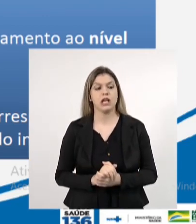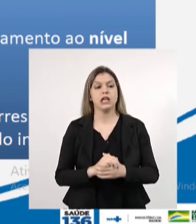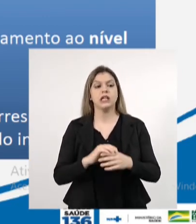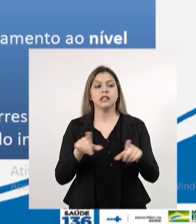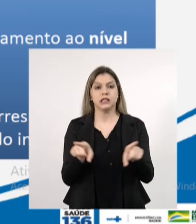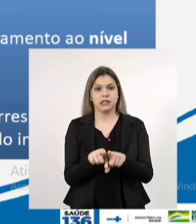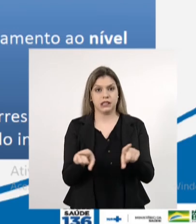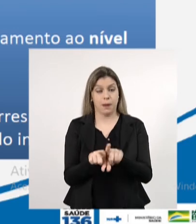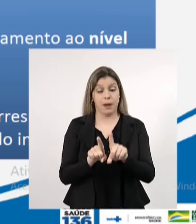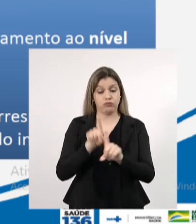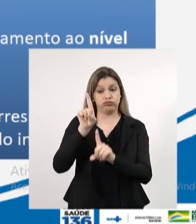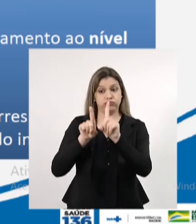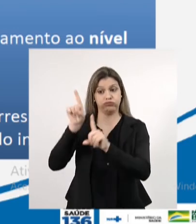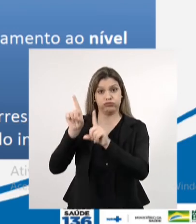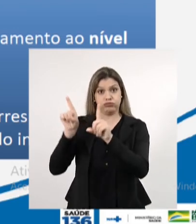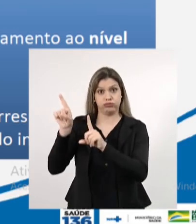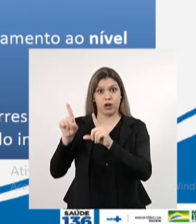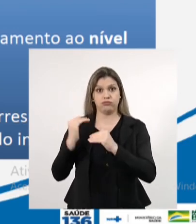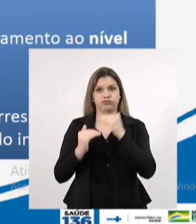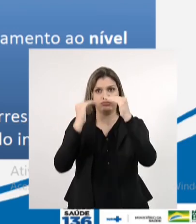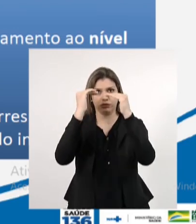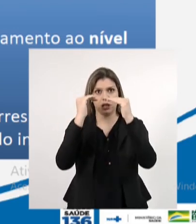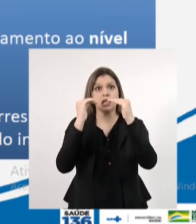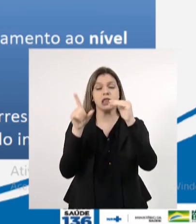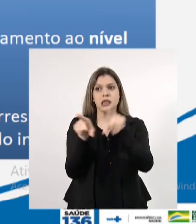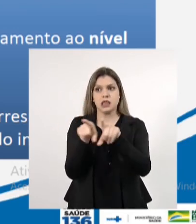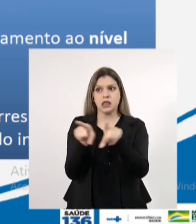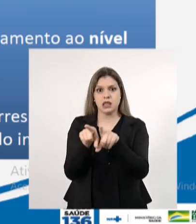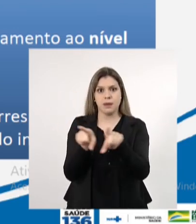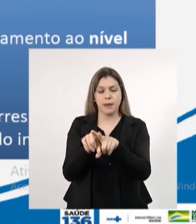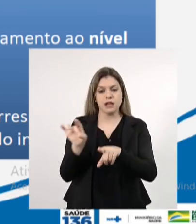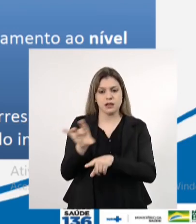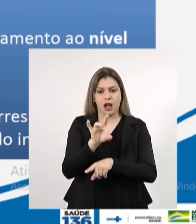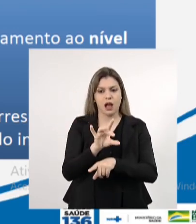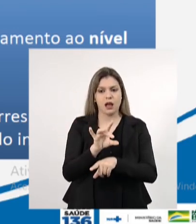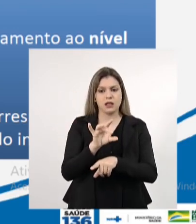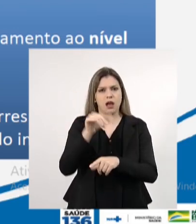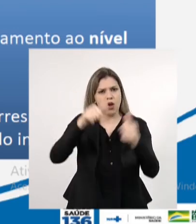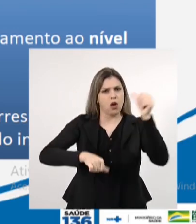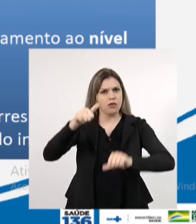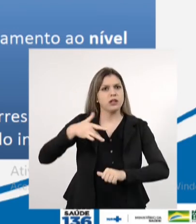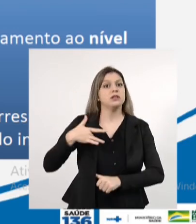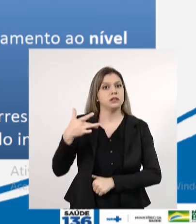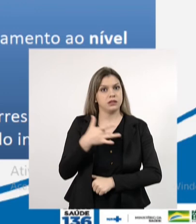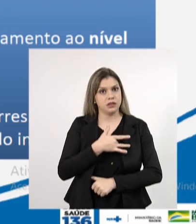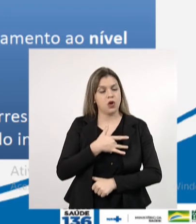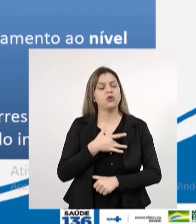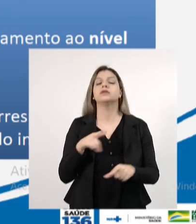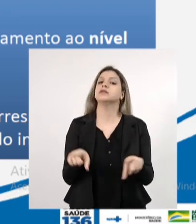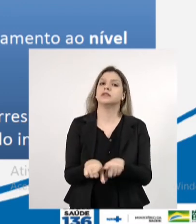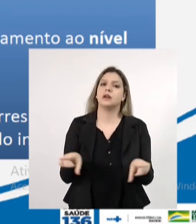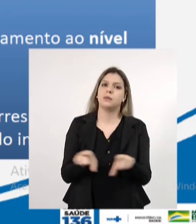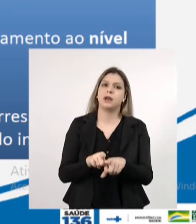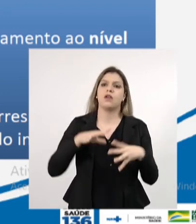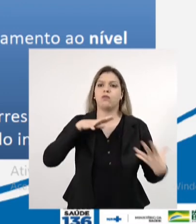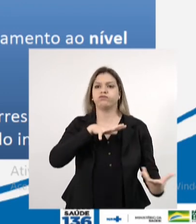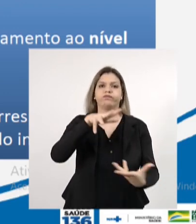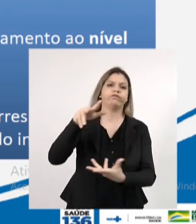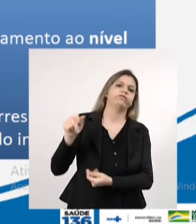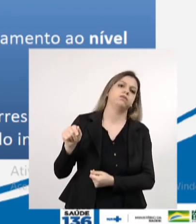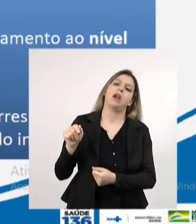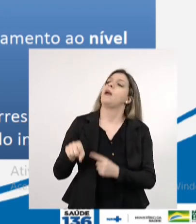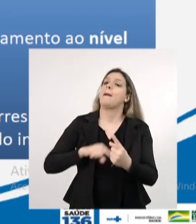e resultados intermediários e indicadores de resultados em saúde, indicadores globais, metas graduais.